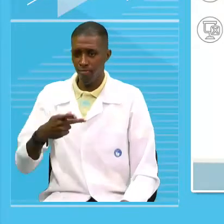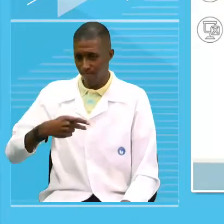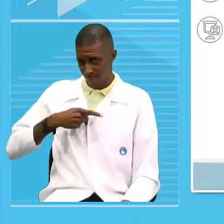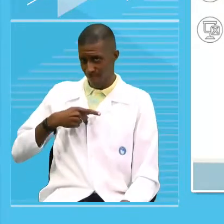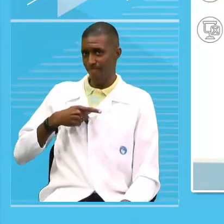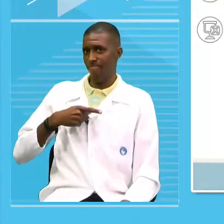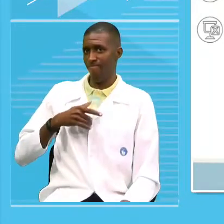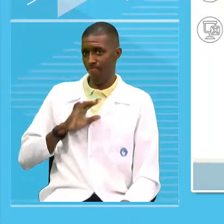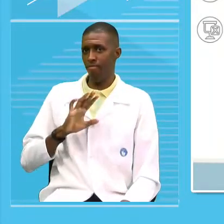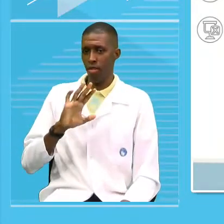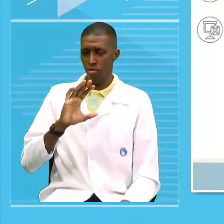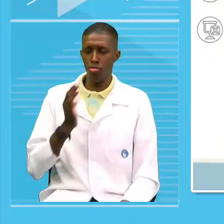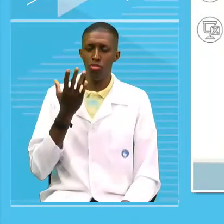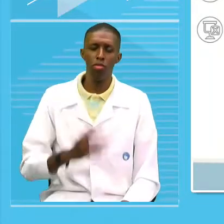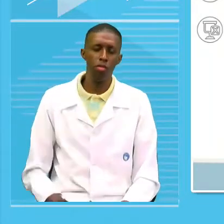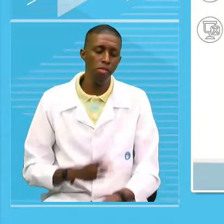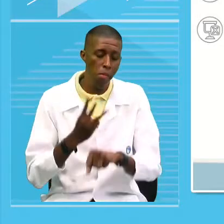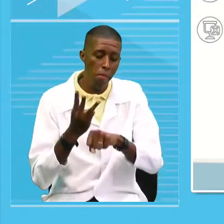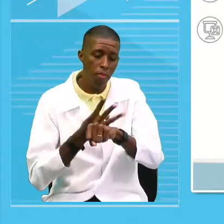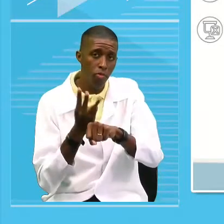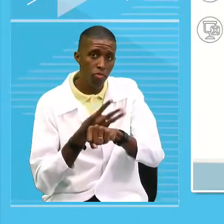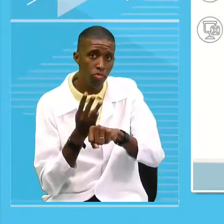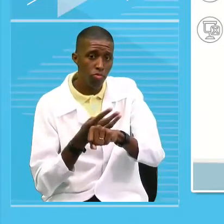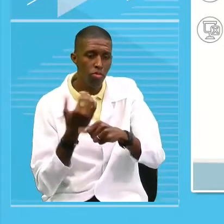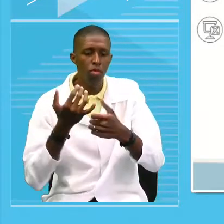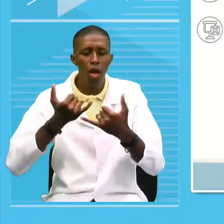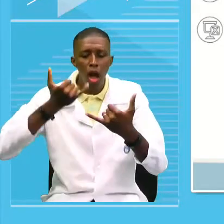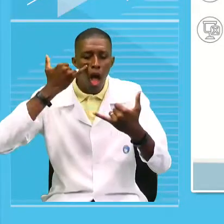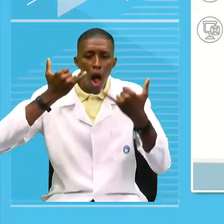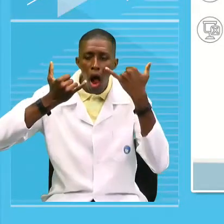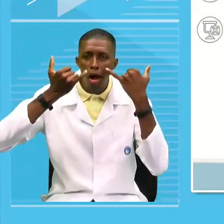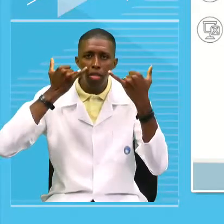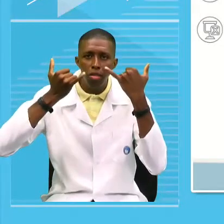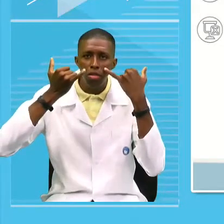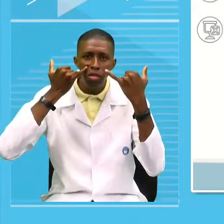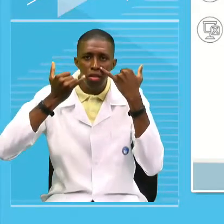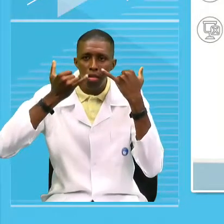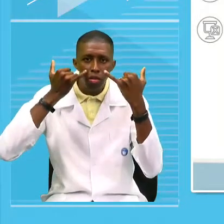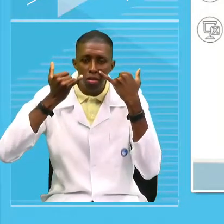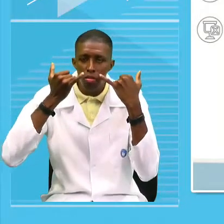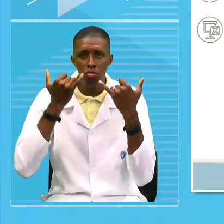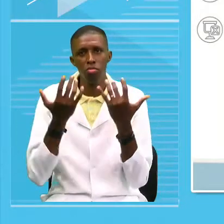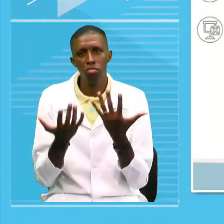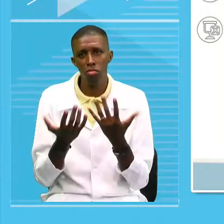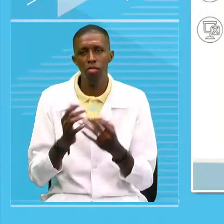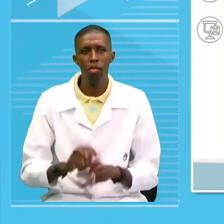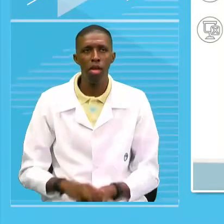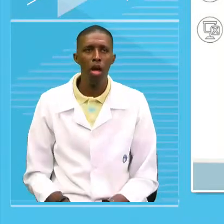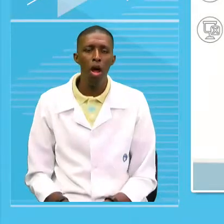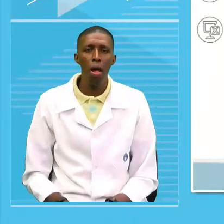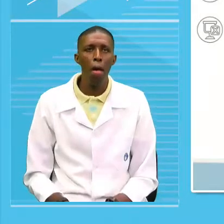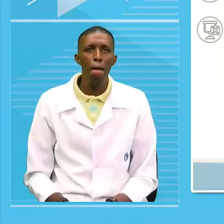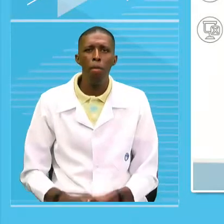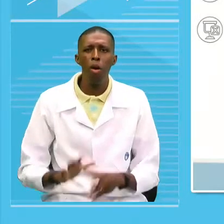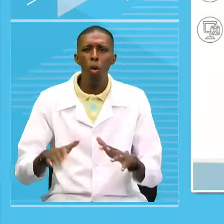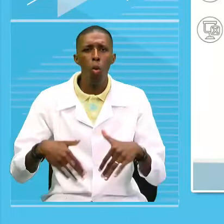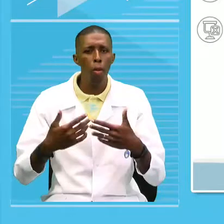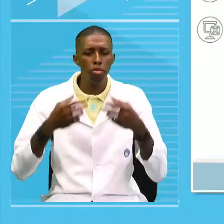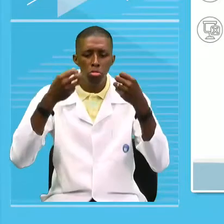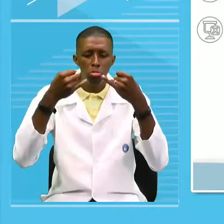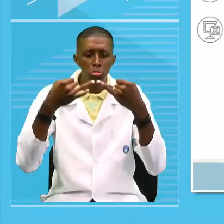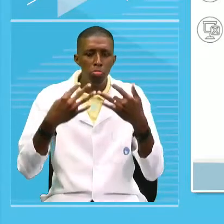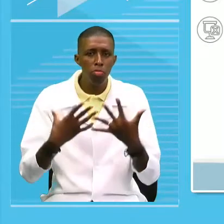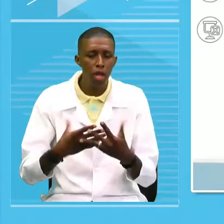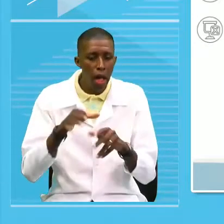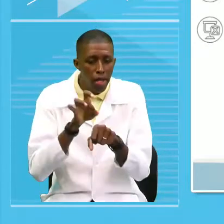recebeu no WhatsApp ela disse ah eu recebi ela chegou para mim se quero eu recebi que uma informação no WhatsApp dando algumas